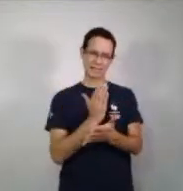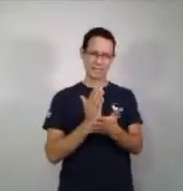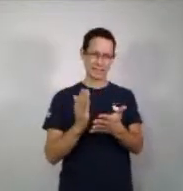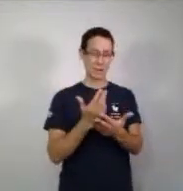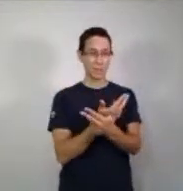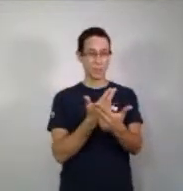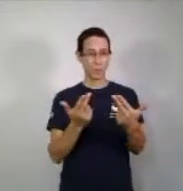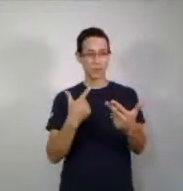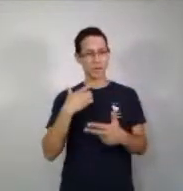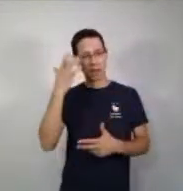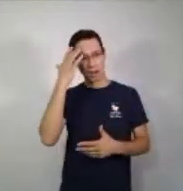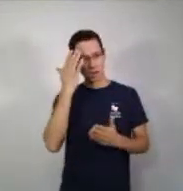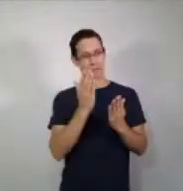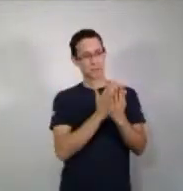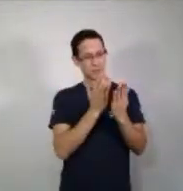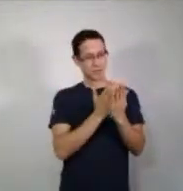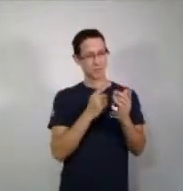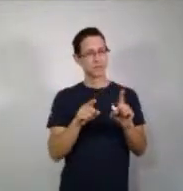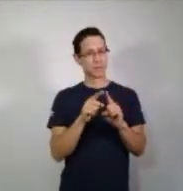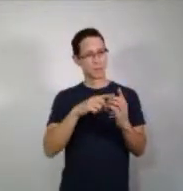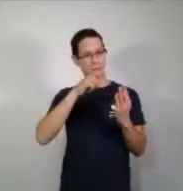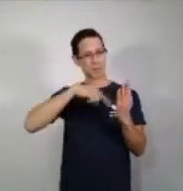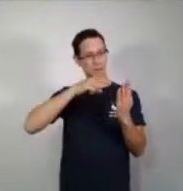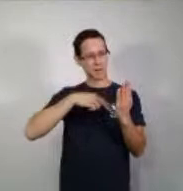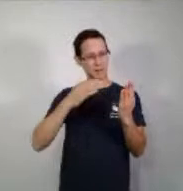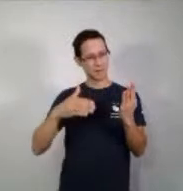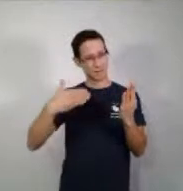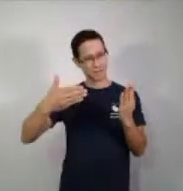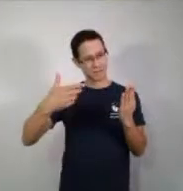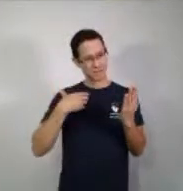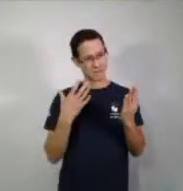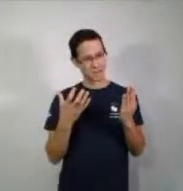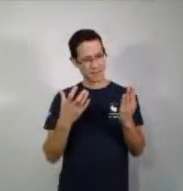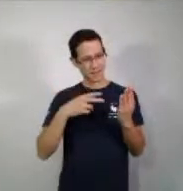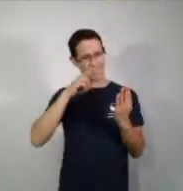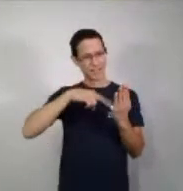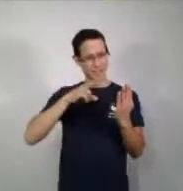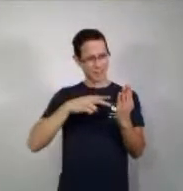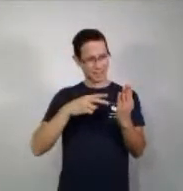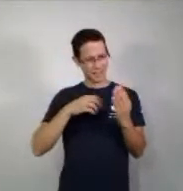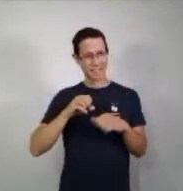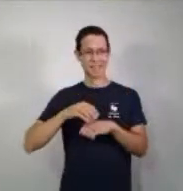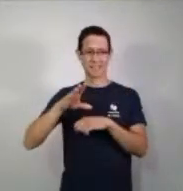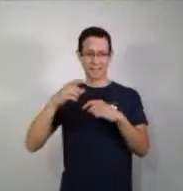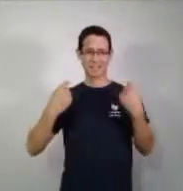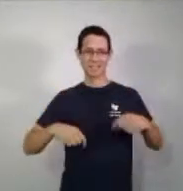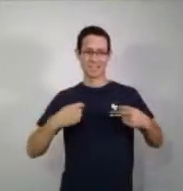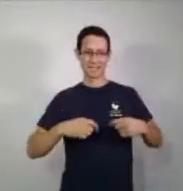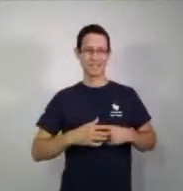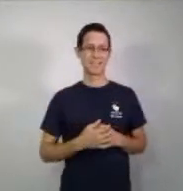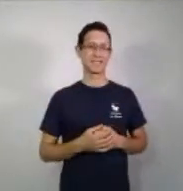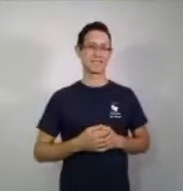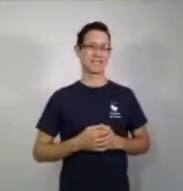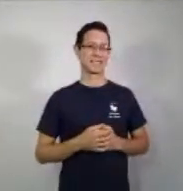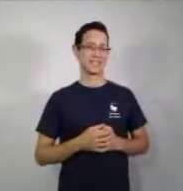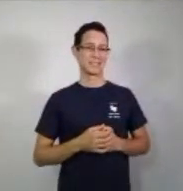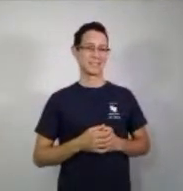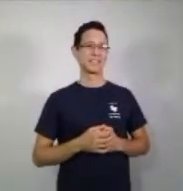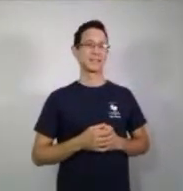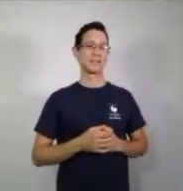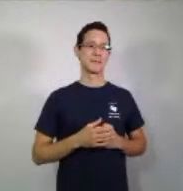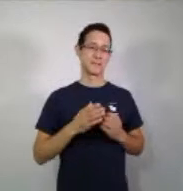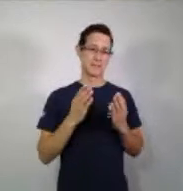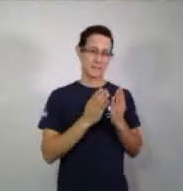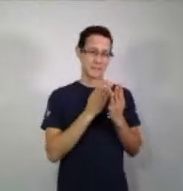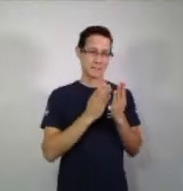na narrativa do livro também, para quem já leu, para quem pretende ler, que eu recomendo fortemente, tu vai lendo o livro e tu